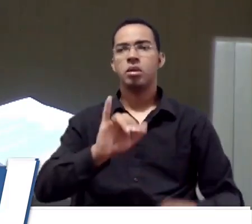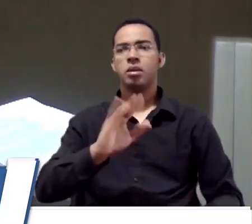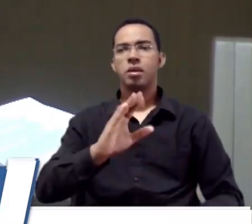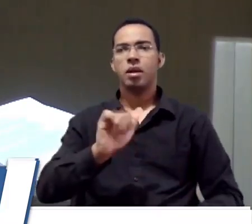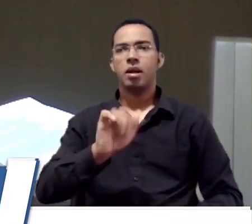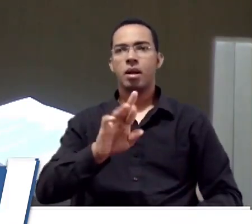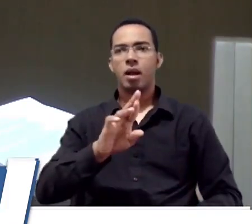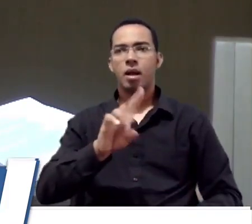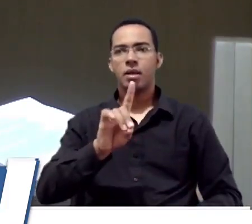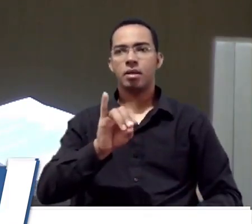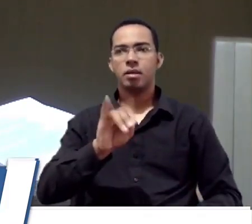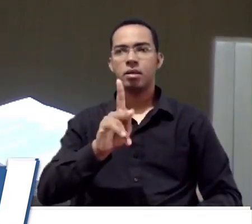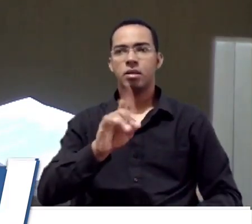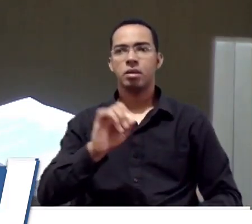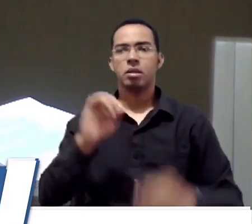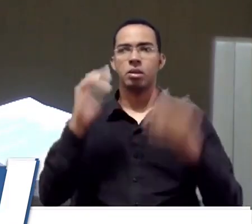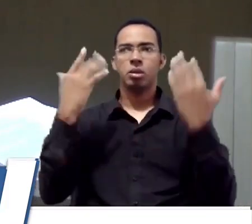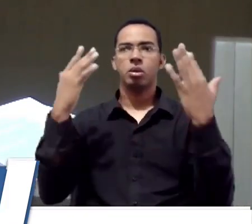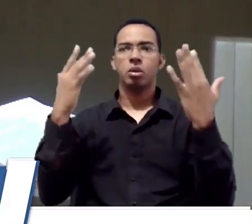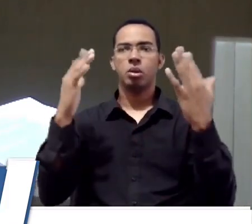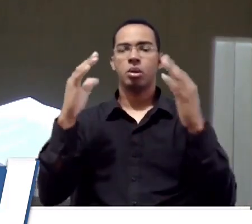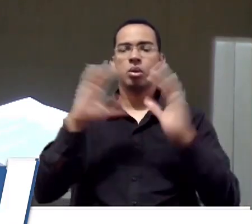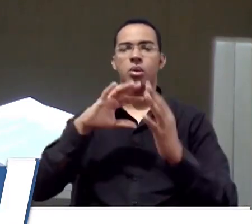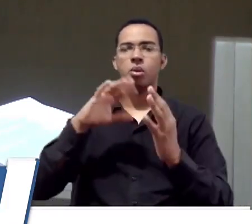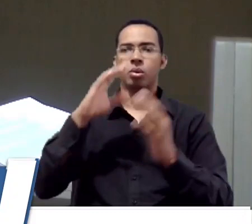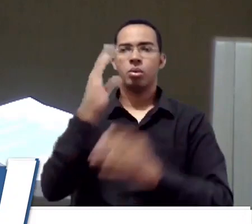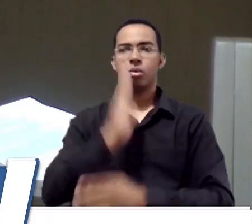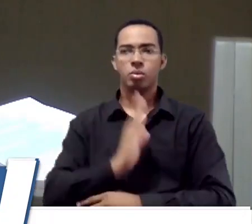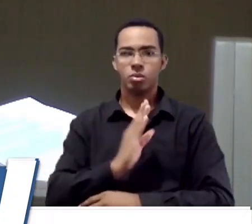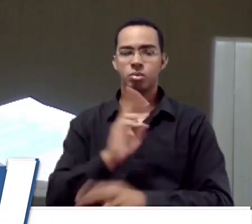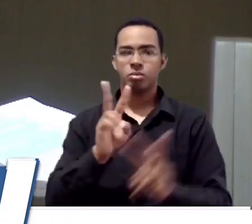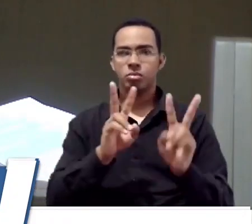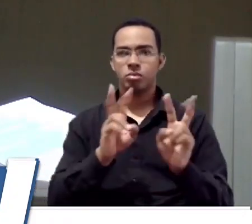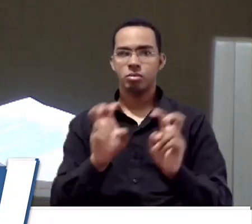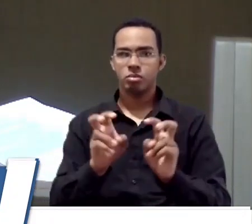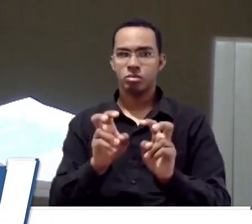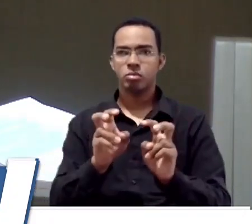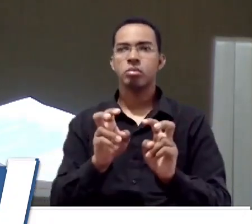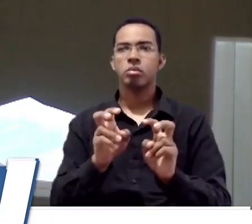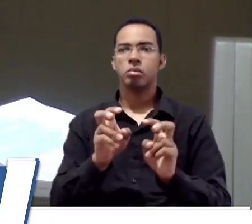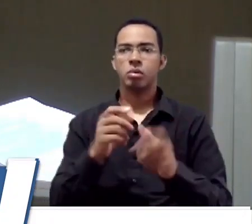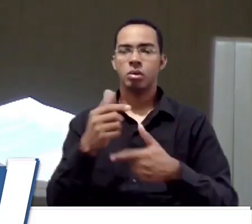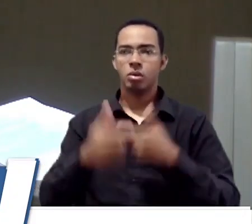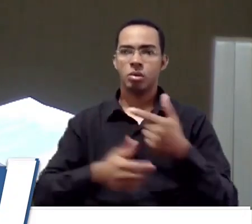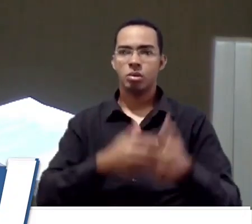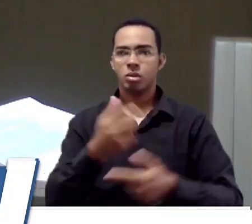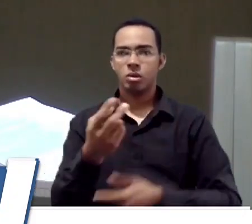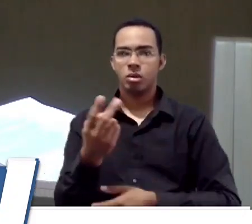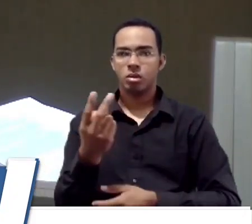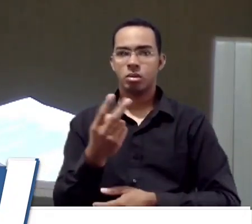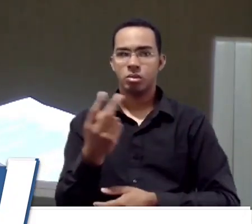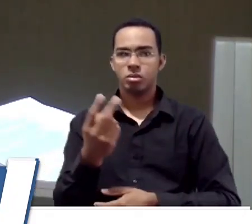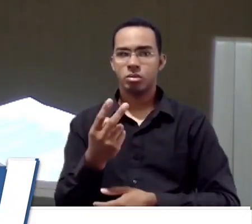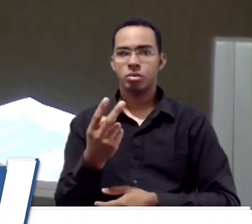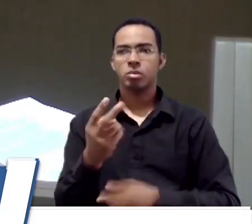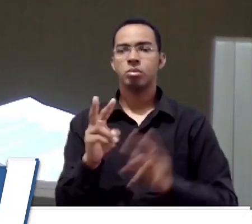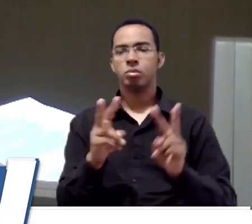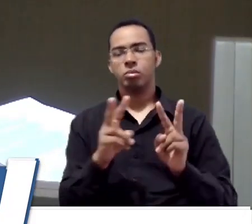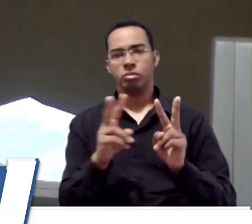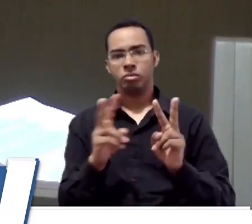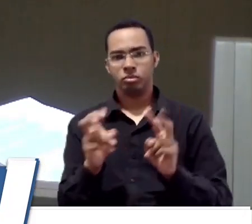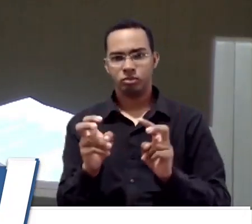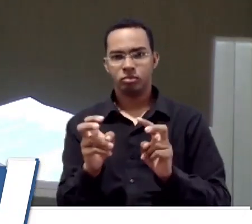que é elogiado no Brasil todo. A questão do trabalho deles, da questão